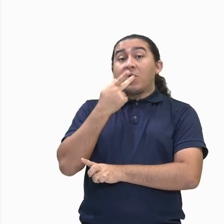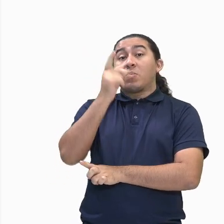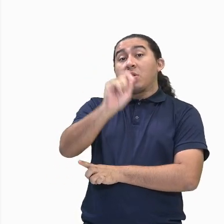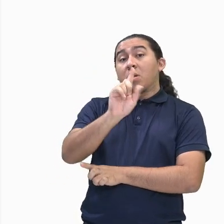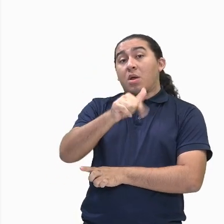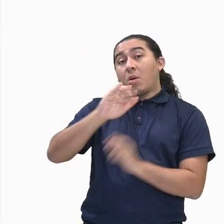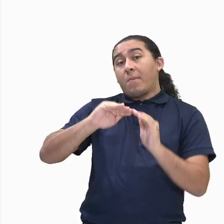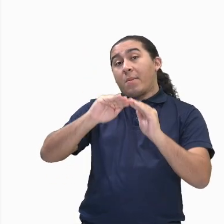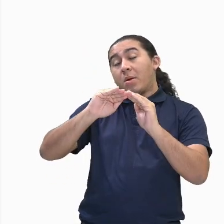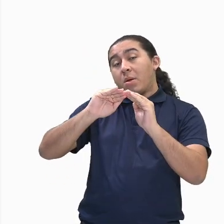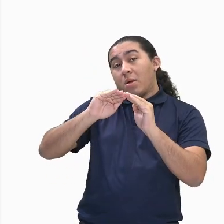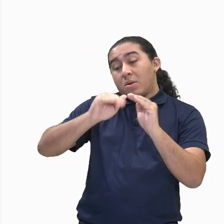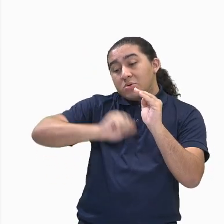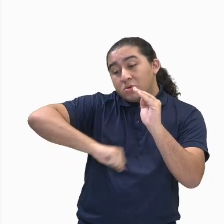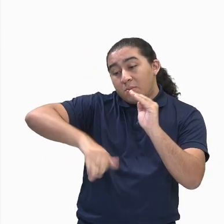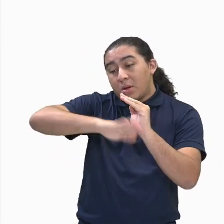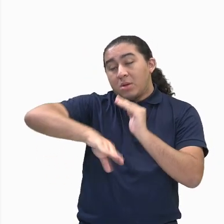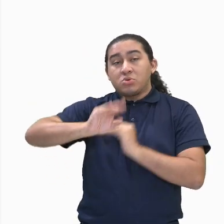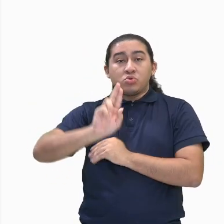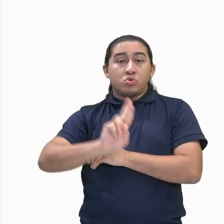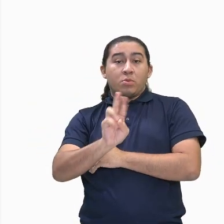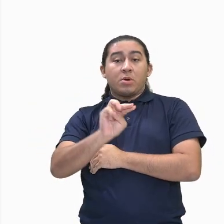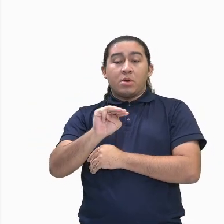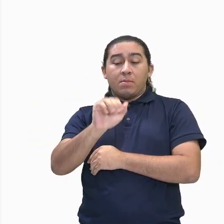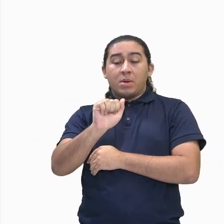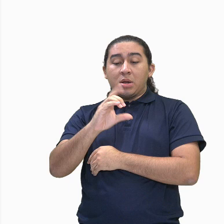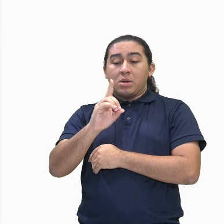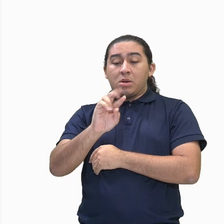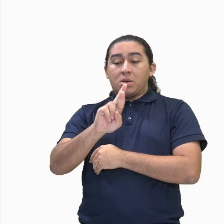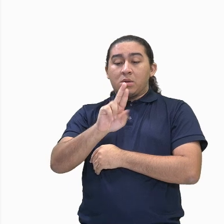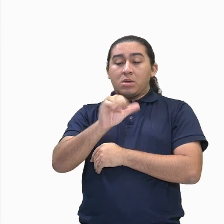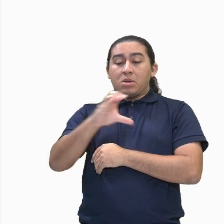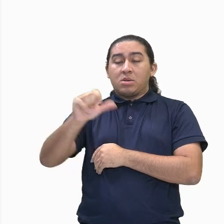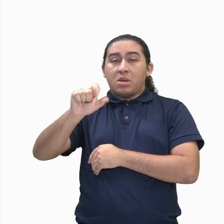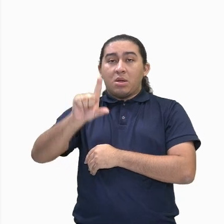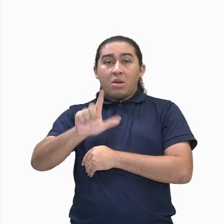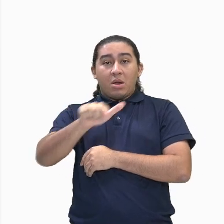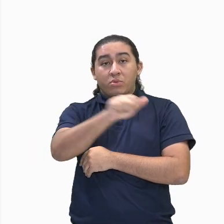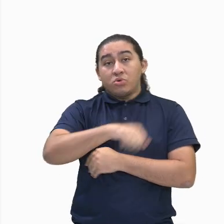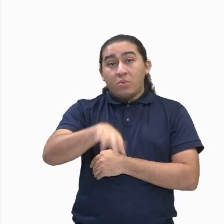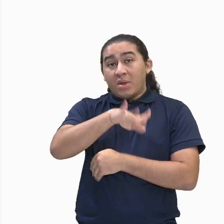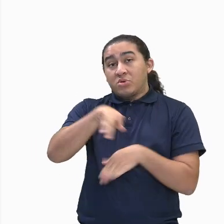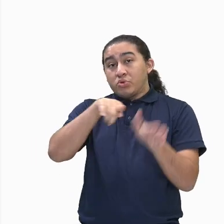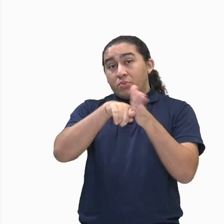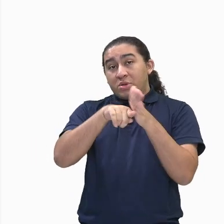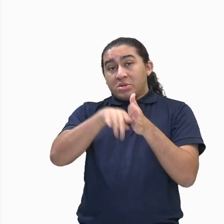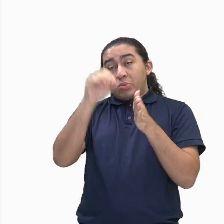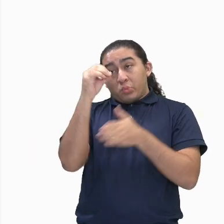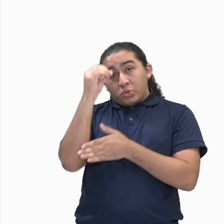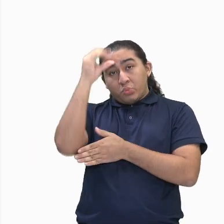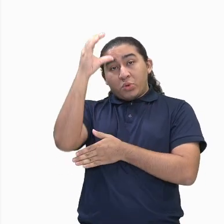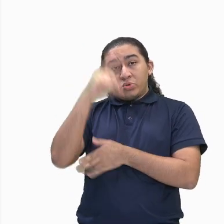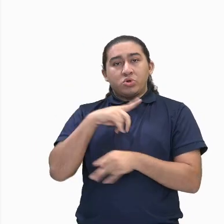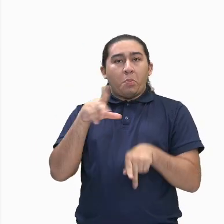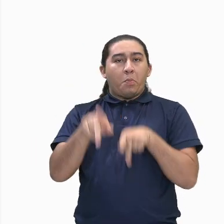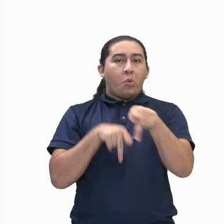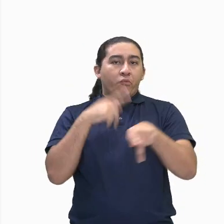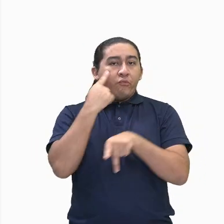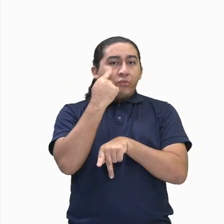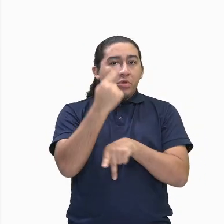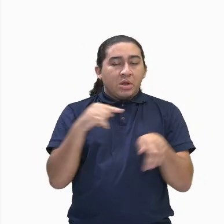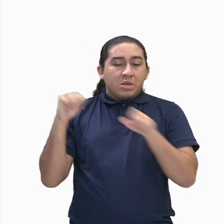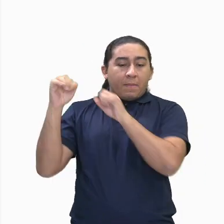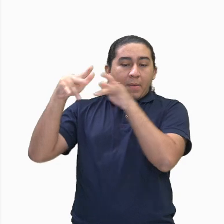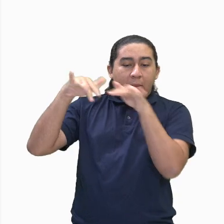um madrasal, que é justamente esses centros de conhecimento que atraíam esses povos islâmicos, esses pensadores,